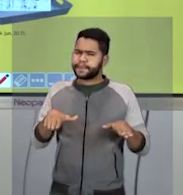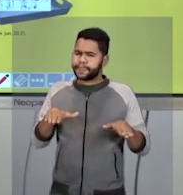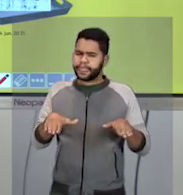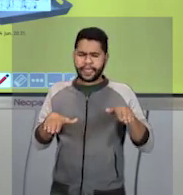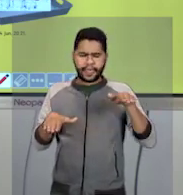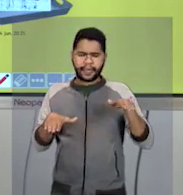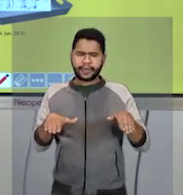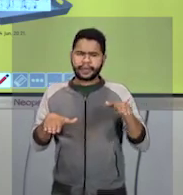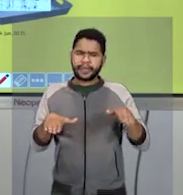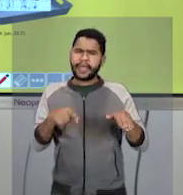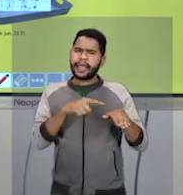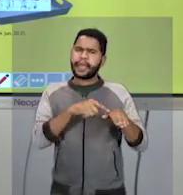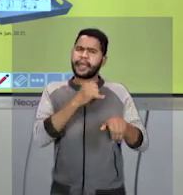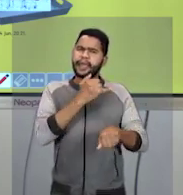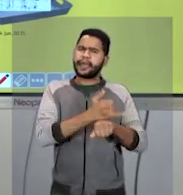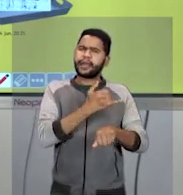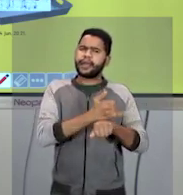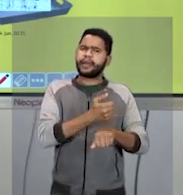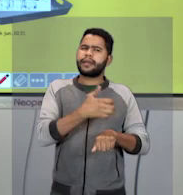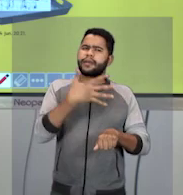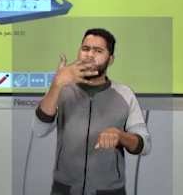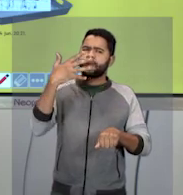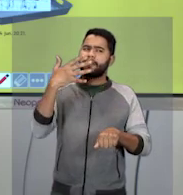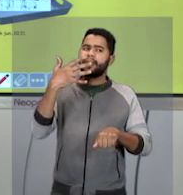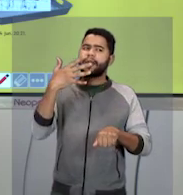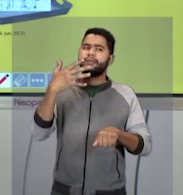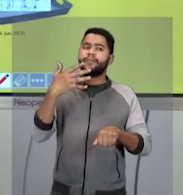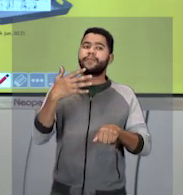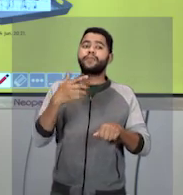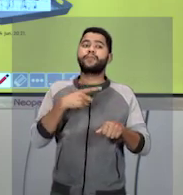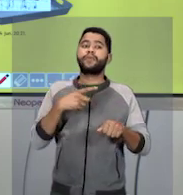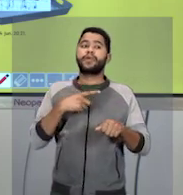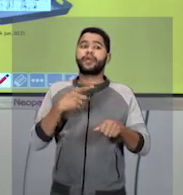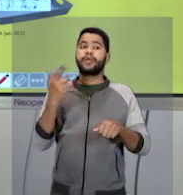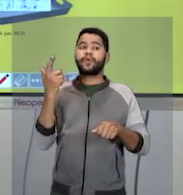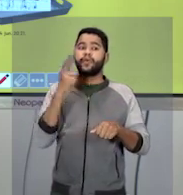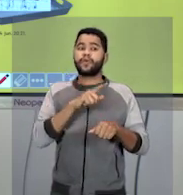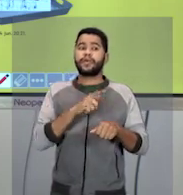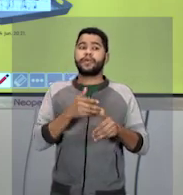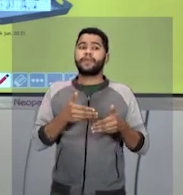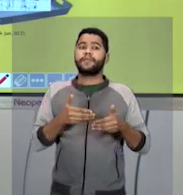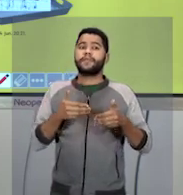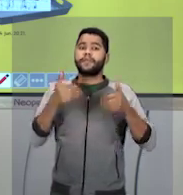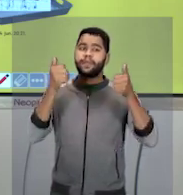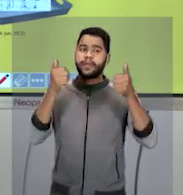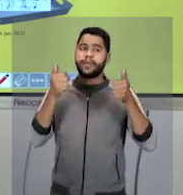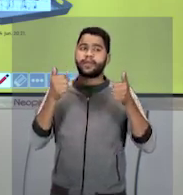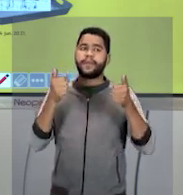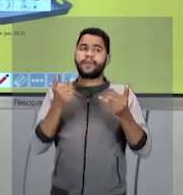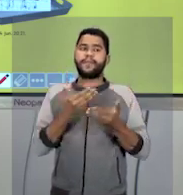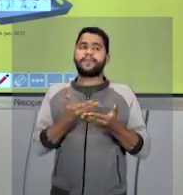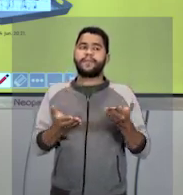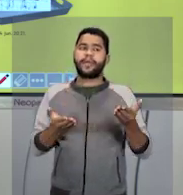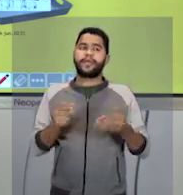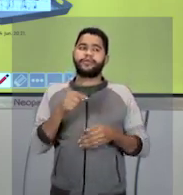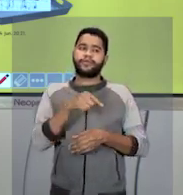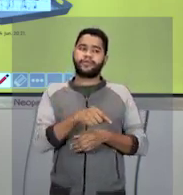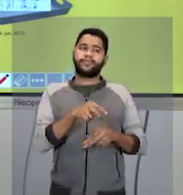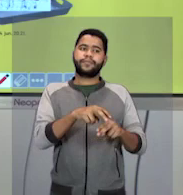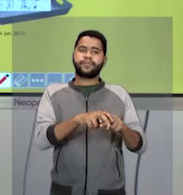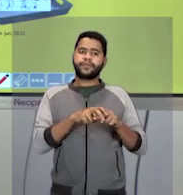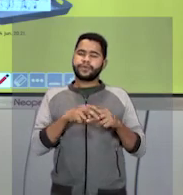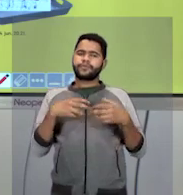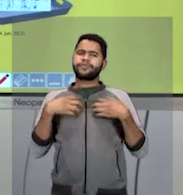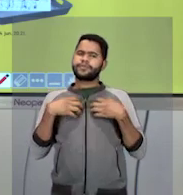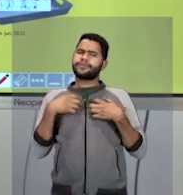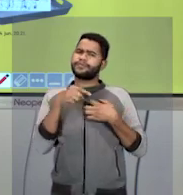frio no alumínio, é porque ele conduz melhor o calor. A gente perde mais energia térmica para ele, por isso a gente